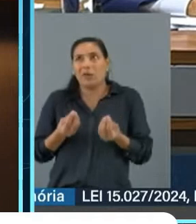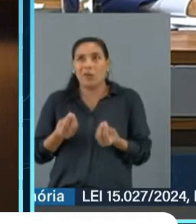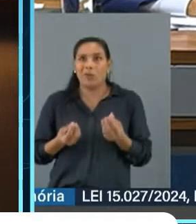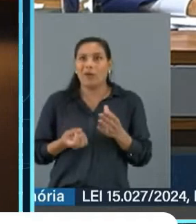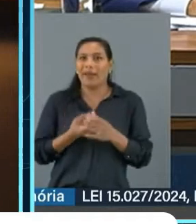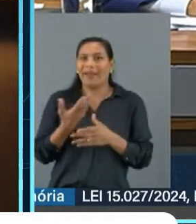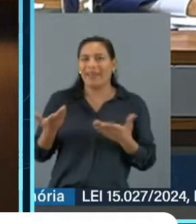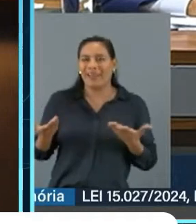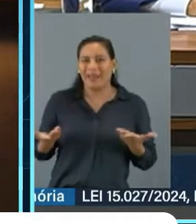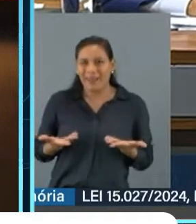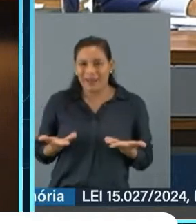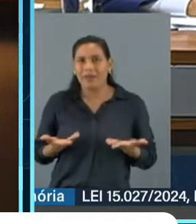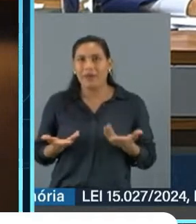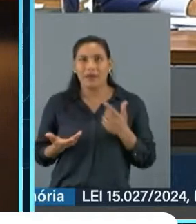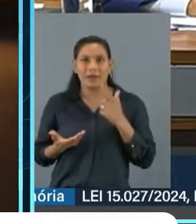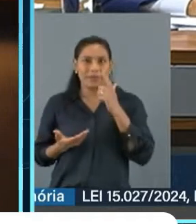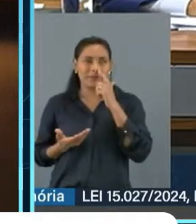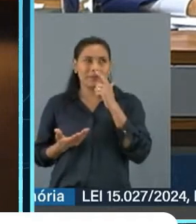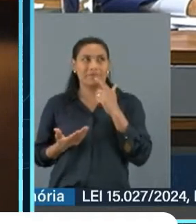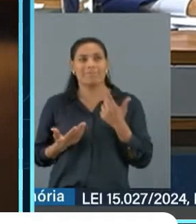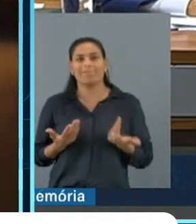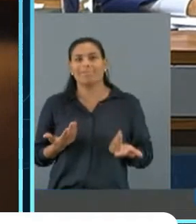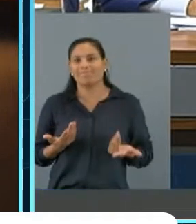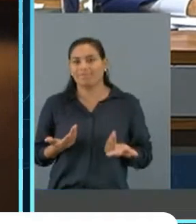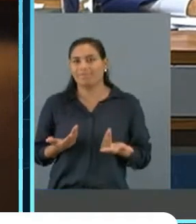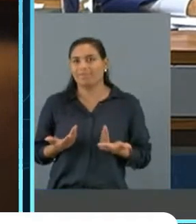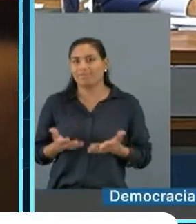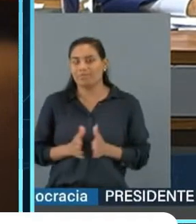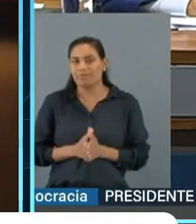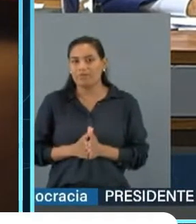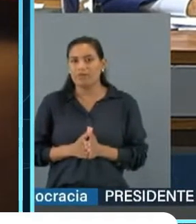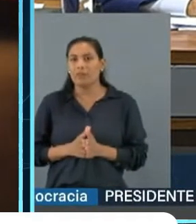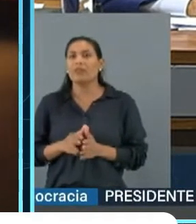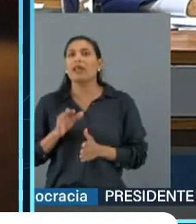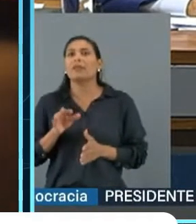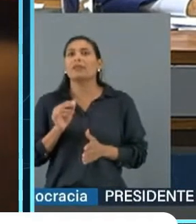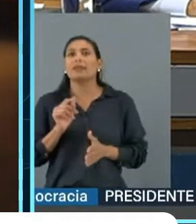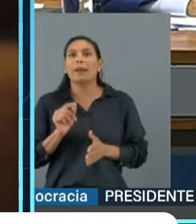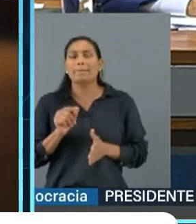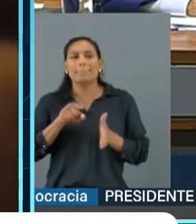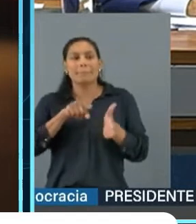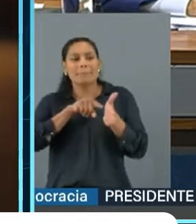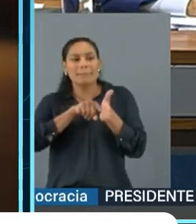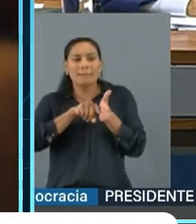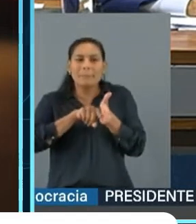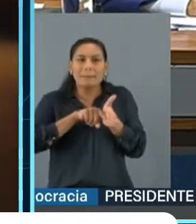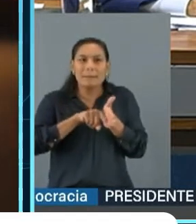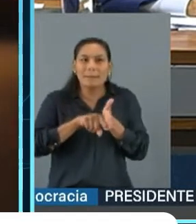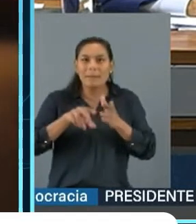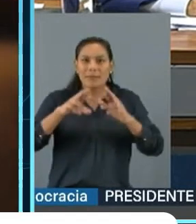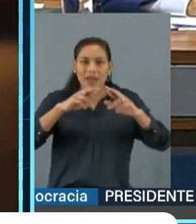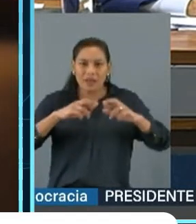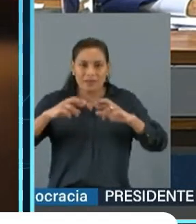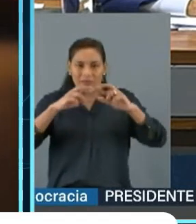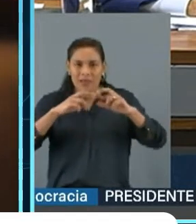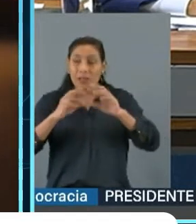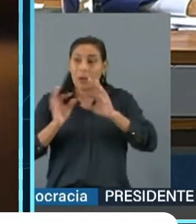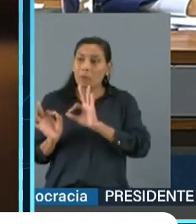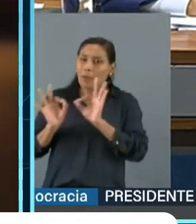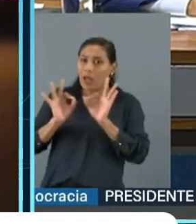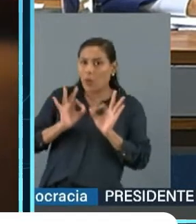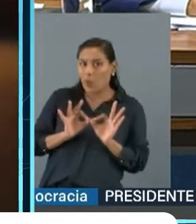impunidade, que é o foro privilegiado. A boa notícia é que já passou pelo Senado Federal